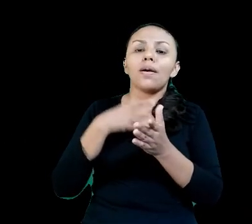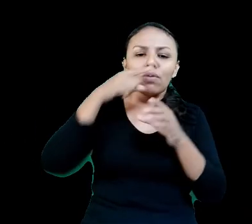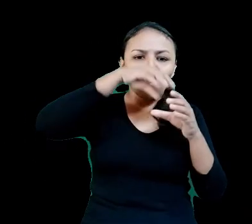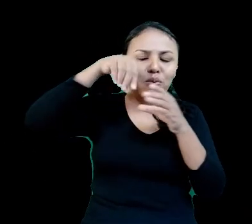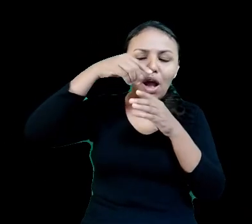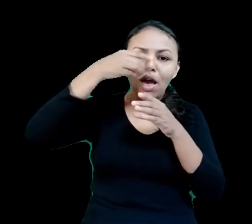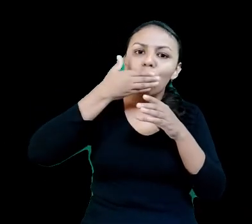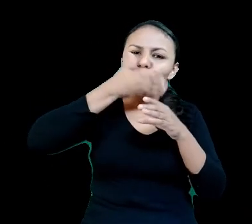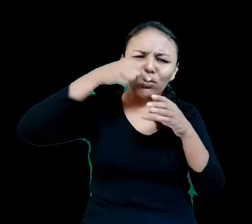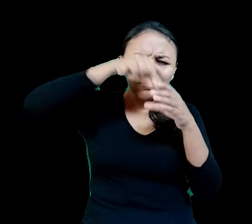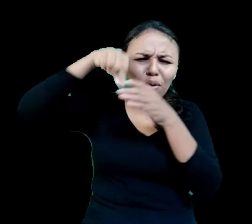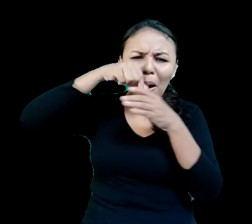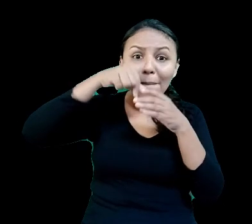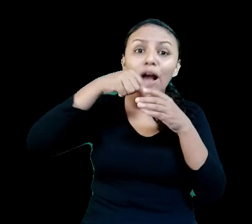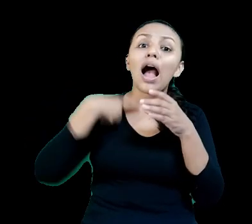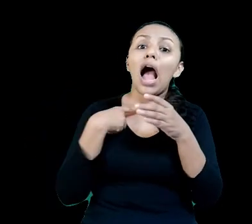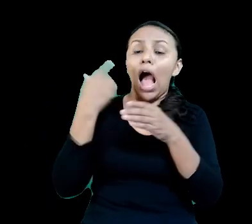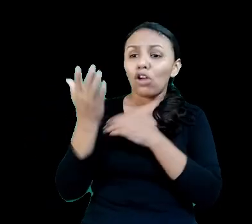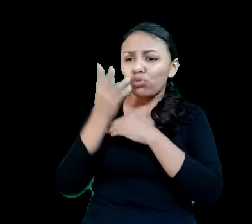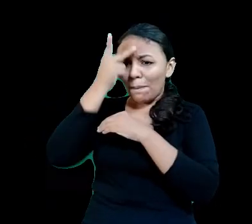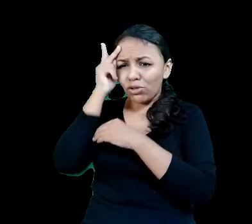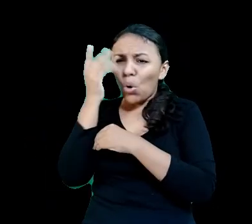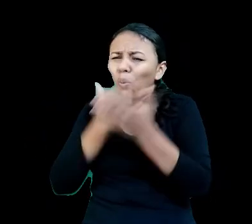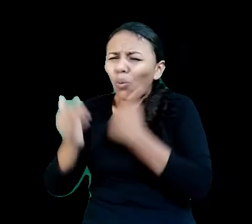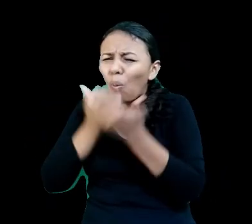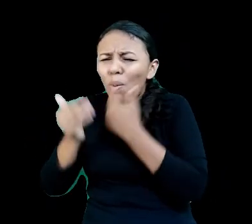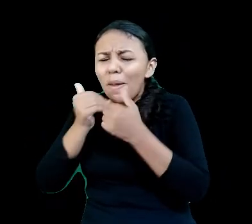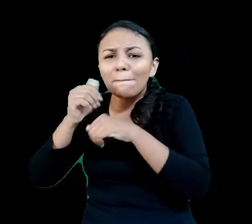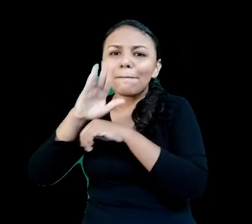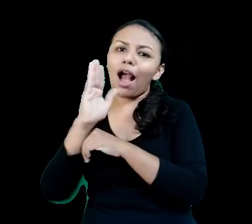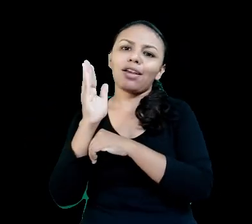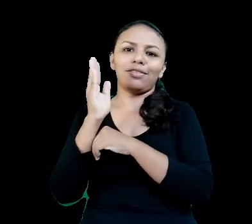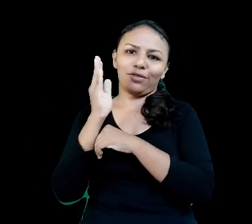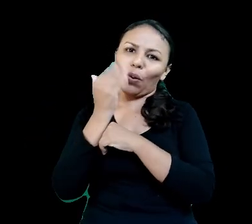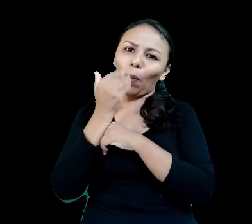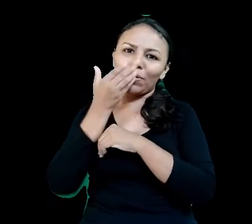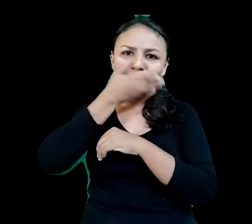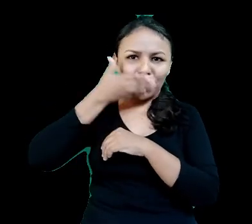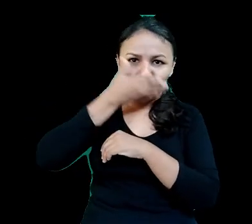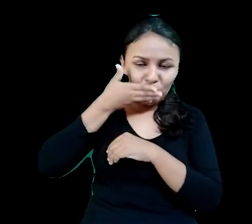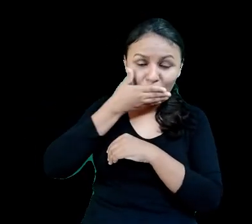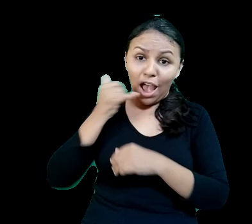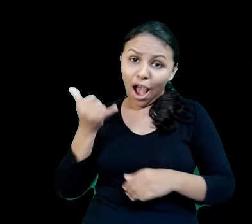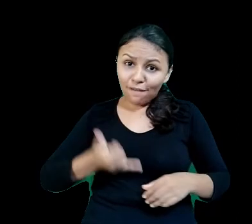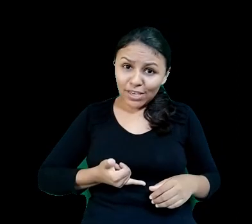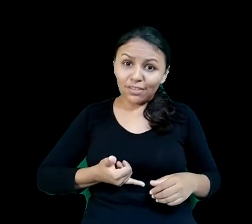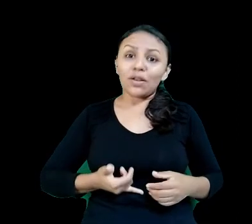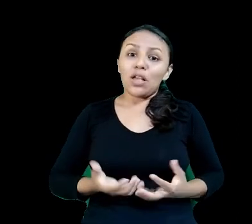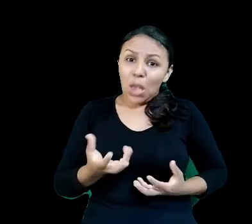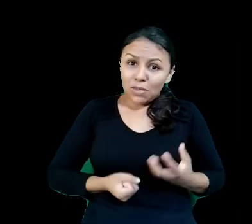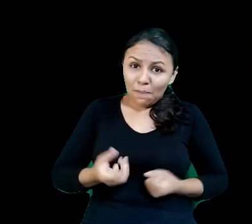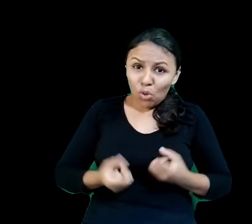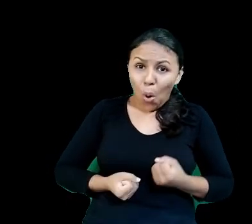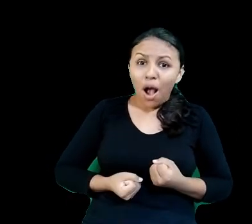mais alimentos. Com o sabor doce, ativando esses receptores, nós vamos na alça intestinal